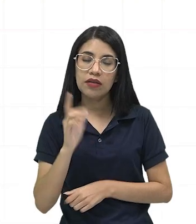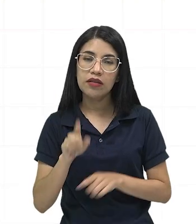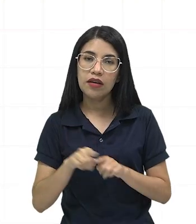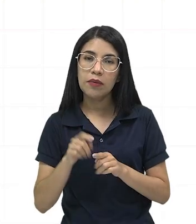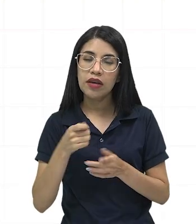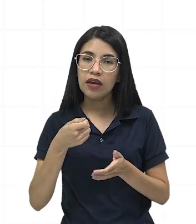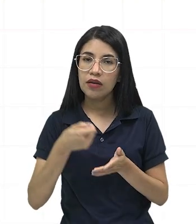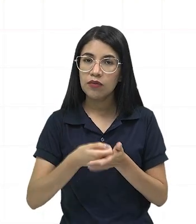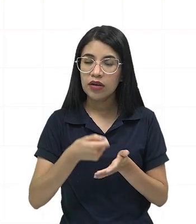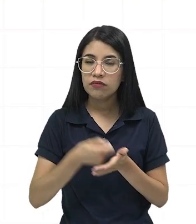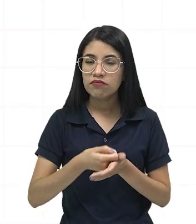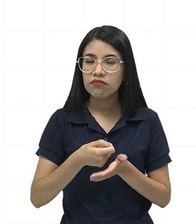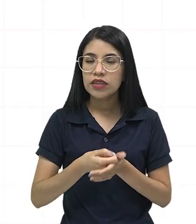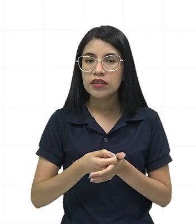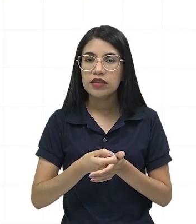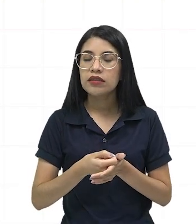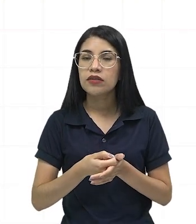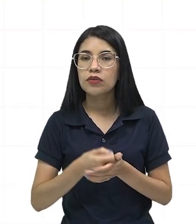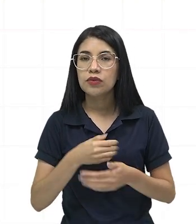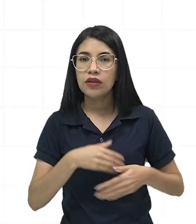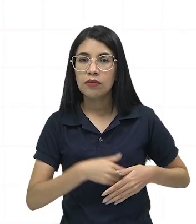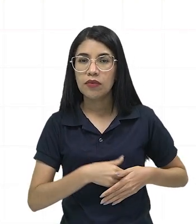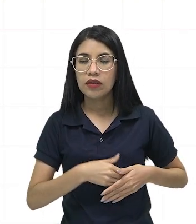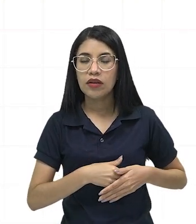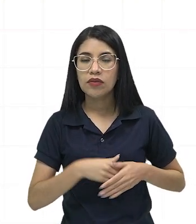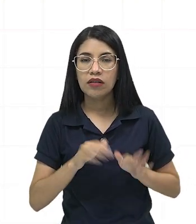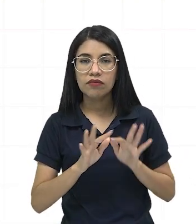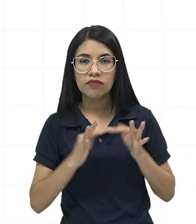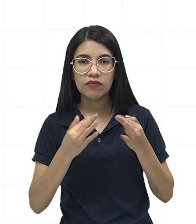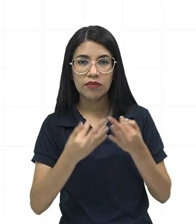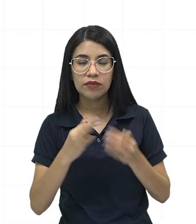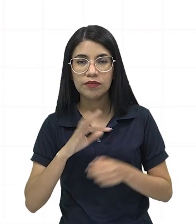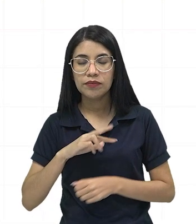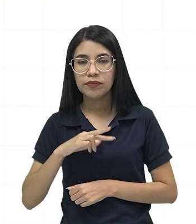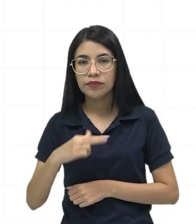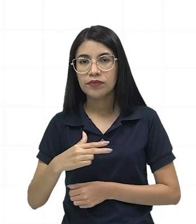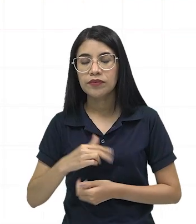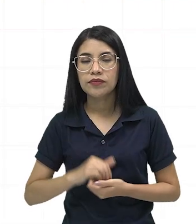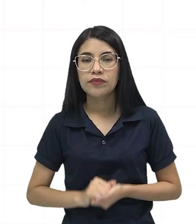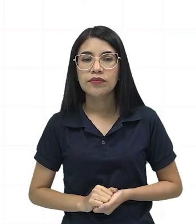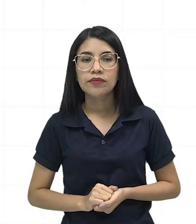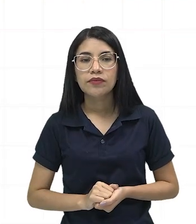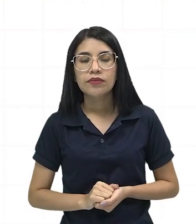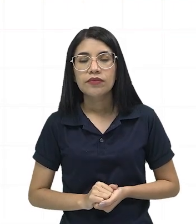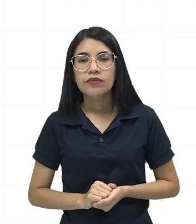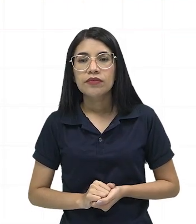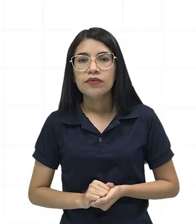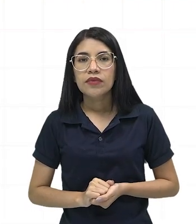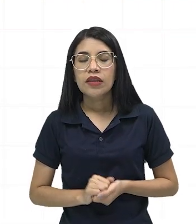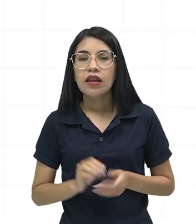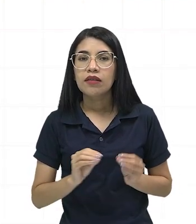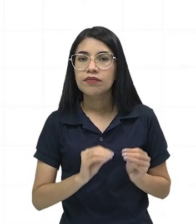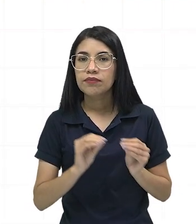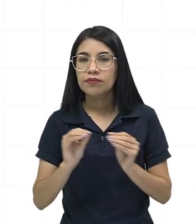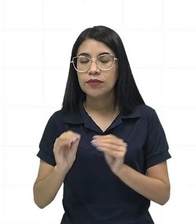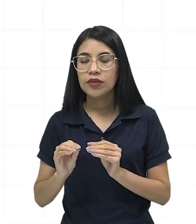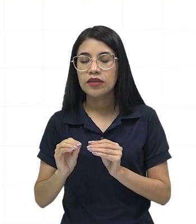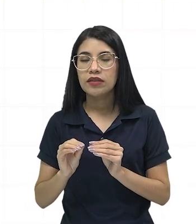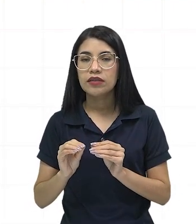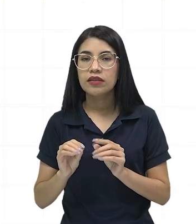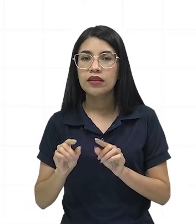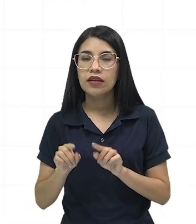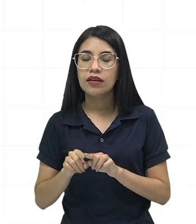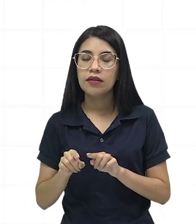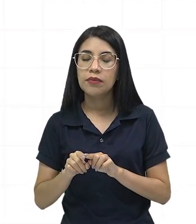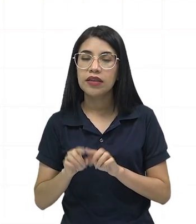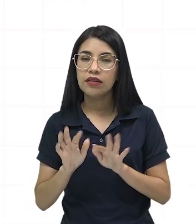de Napoleão sobre a família real portuguesa. Certo? Continuando. A transferência da corte portuguesa para